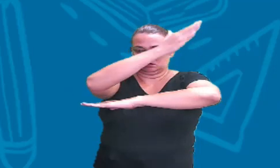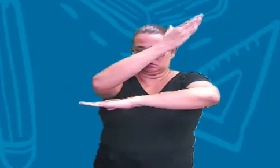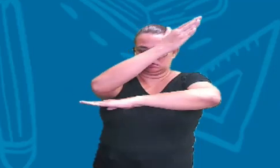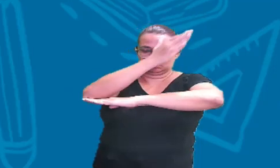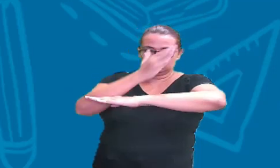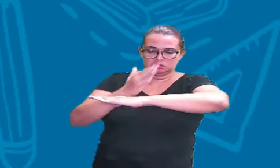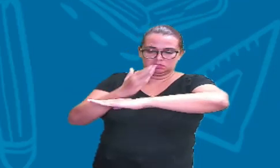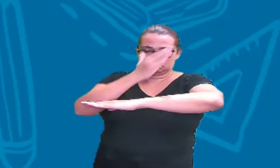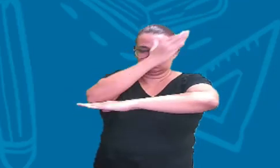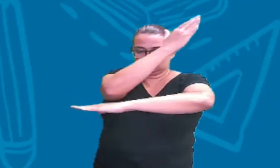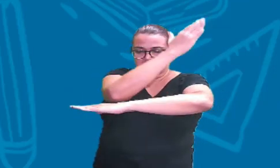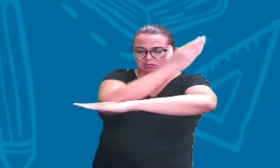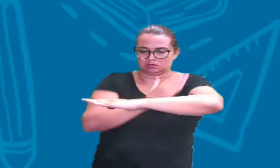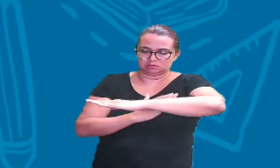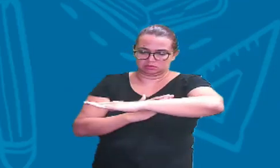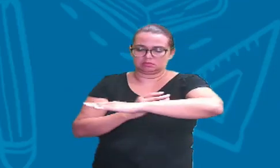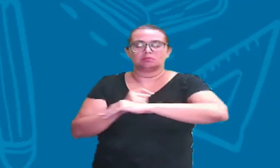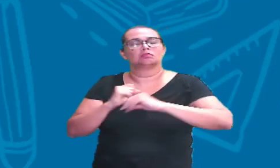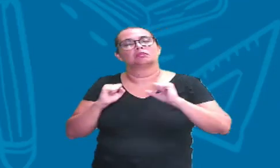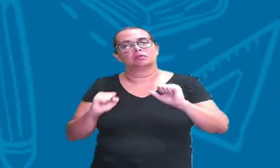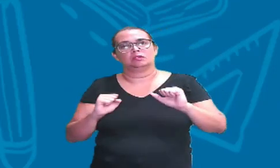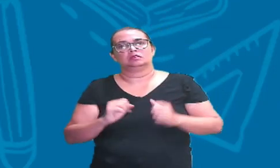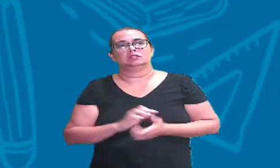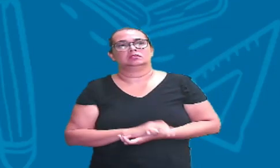as retas paralelas.